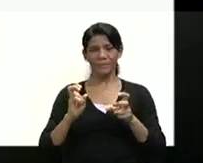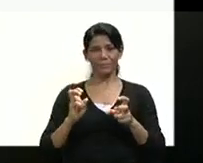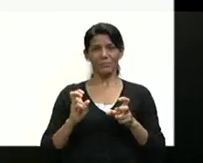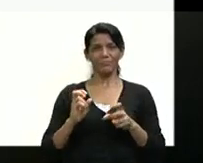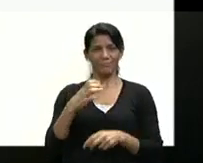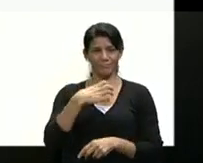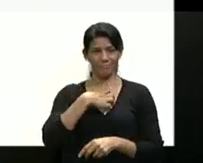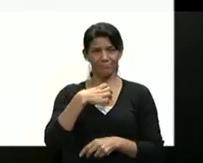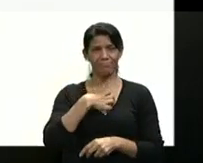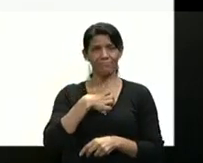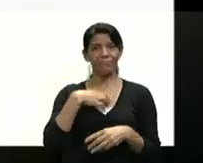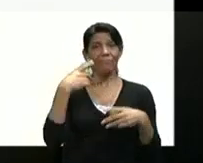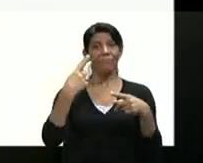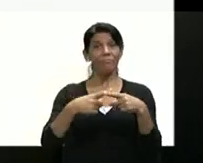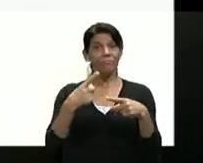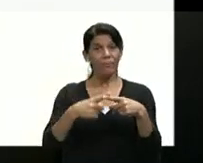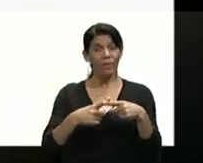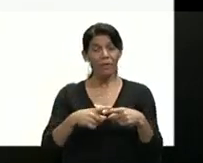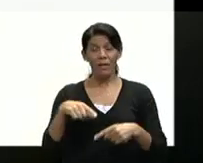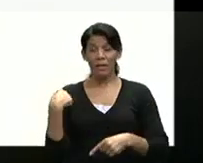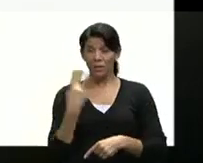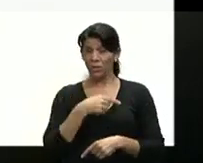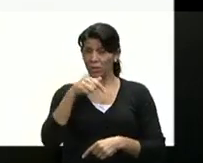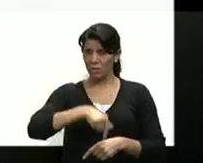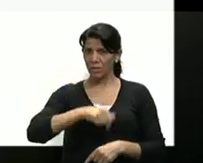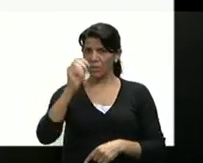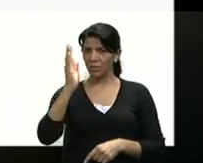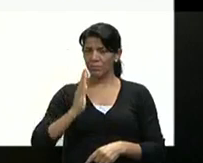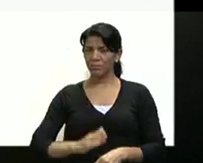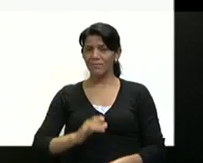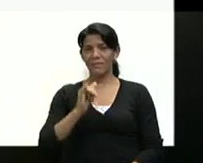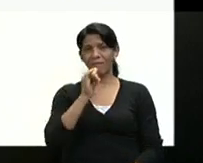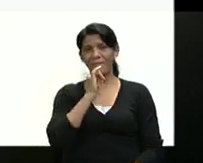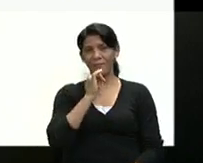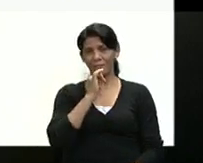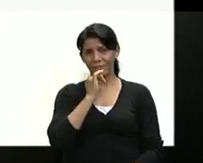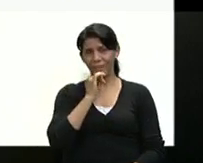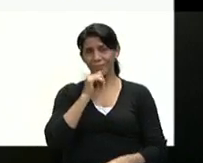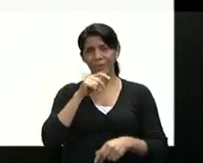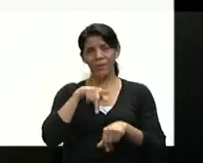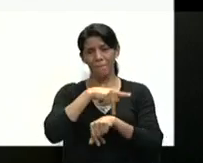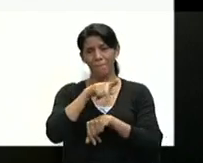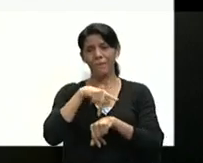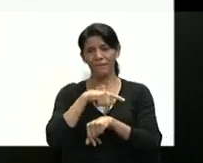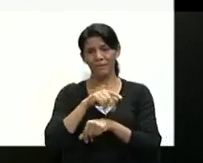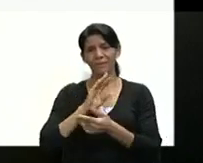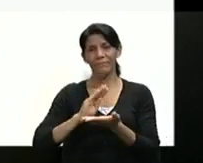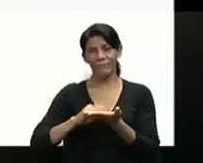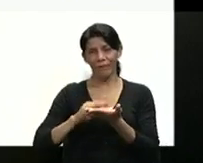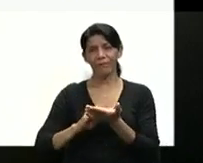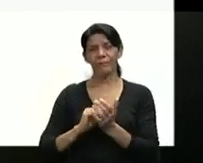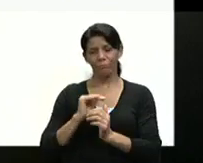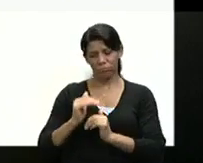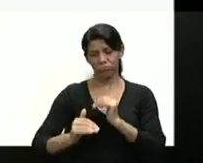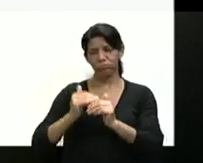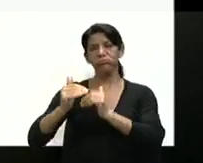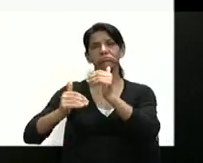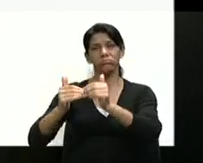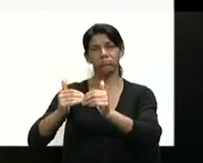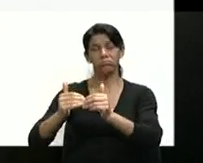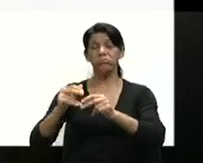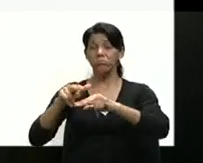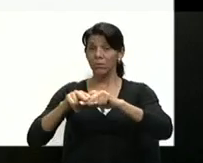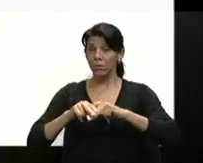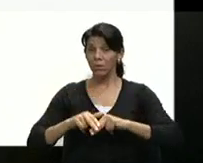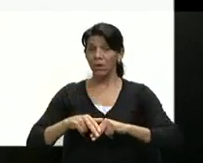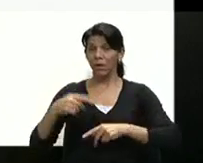forma. Por quê? Nós ainda somos um país em desenvolvimento. Por isso, as